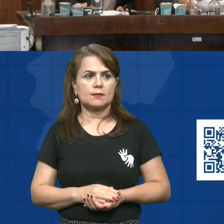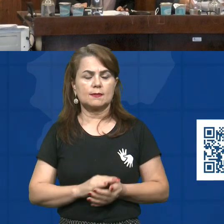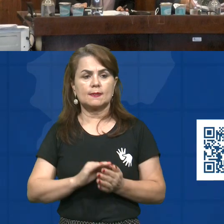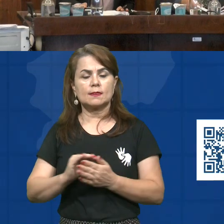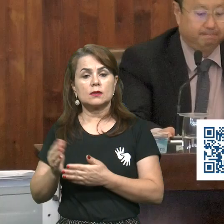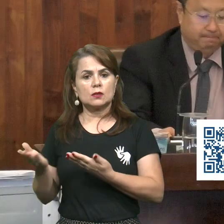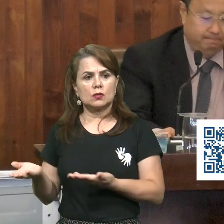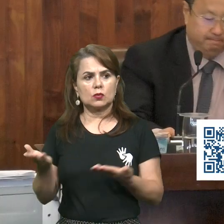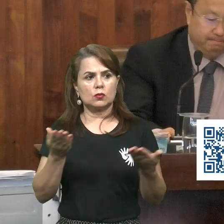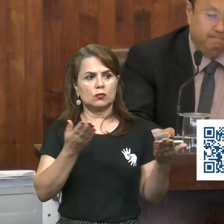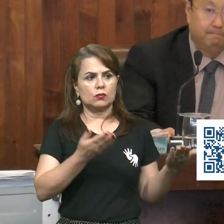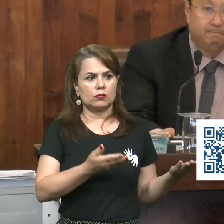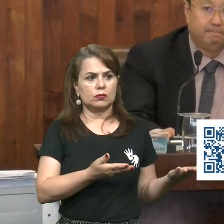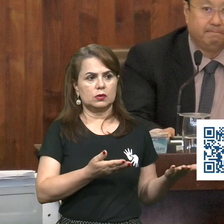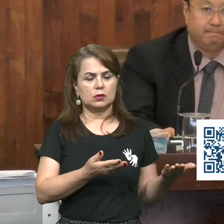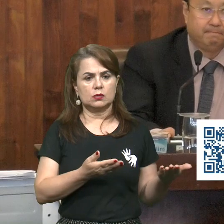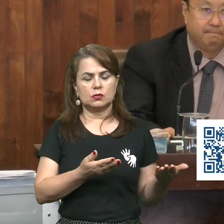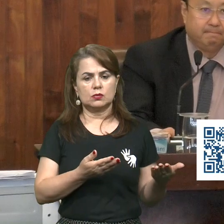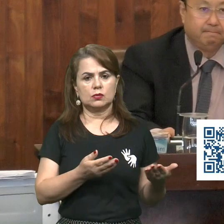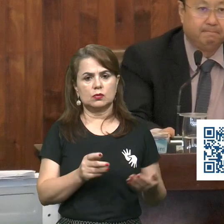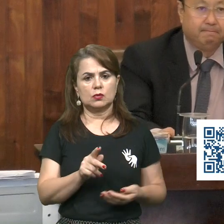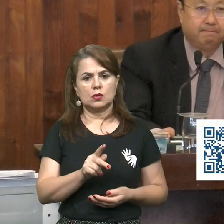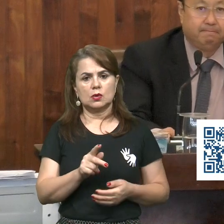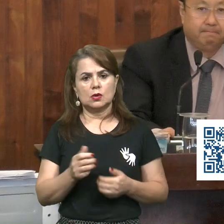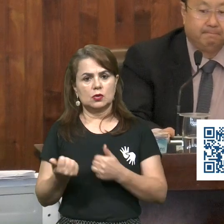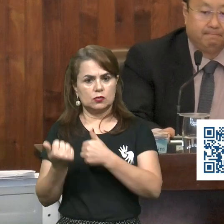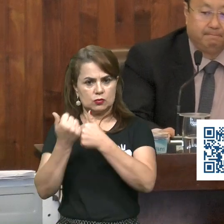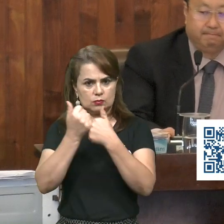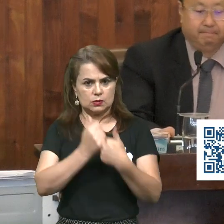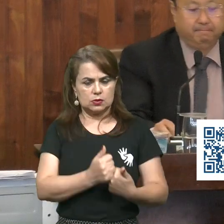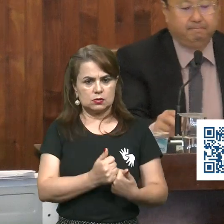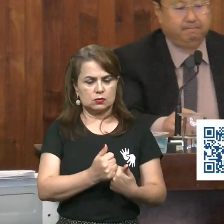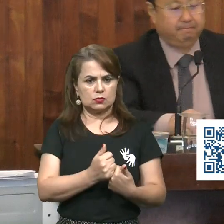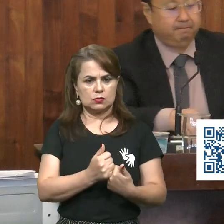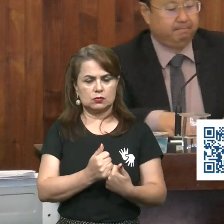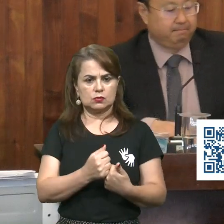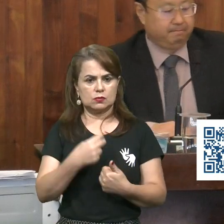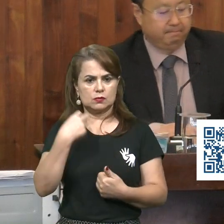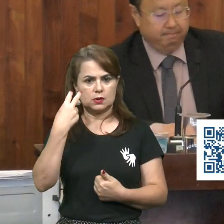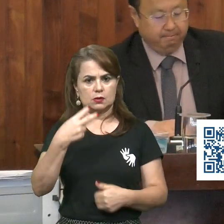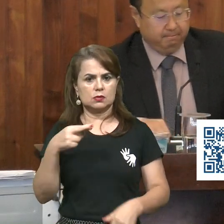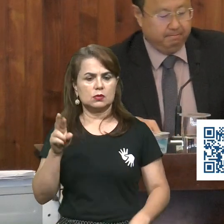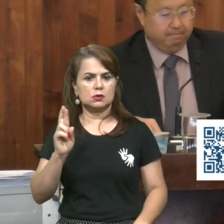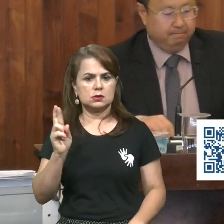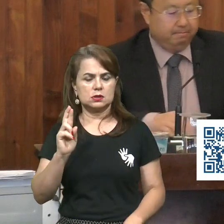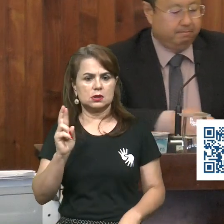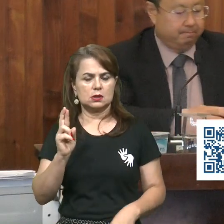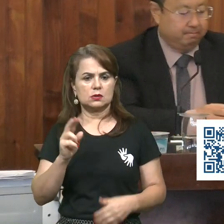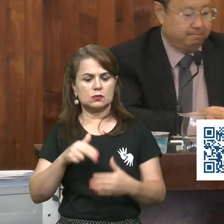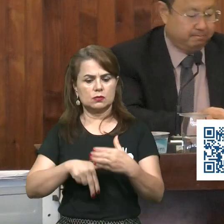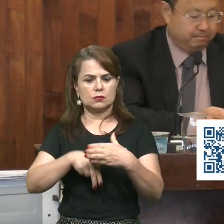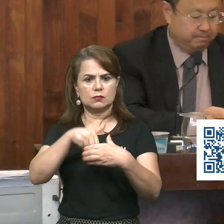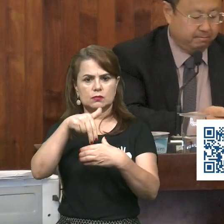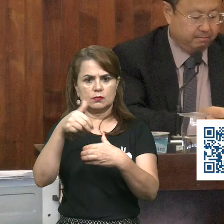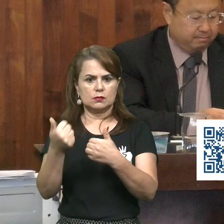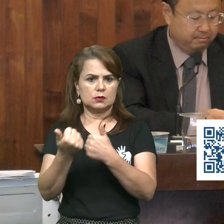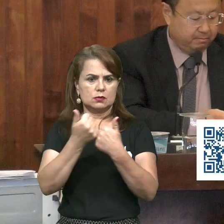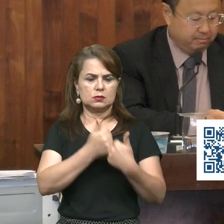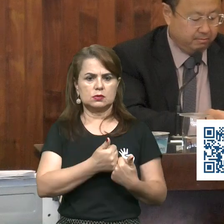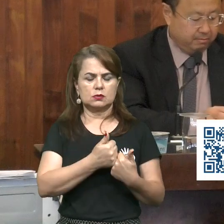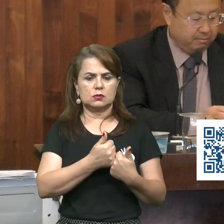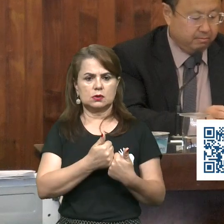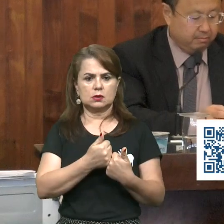Convido o primeiro vice-presidente dessa casa, vereador Rogerinho, para que assuma a condução dos nossos trabalhos, tendo em vista que o próximo requerimento é de